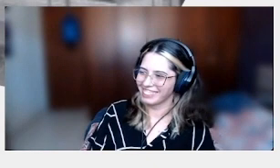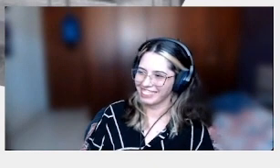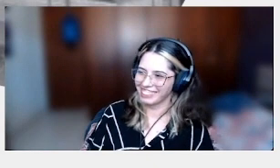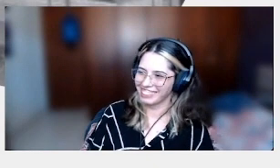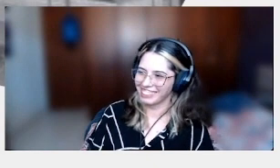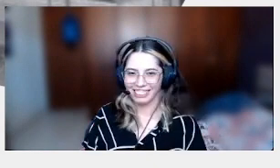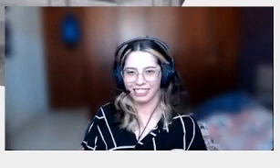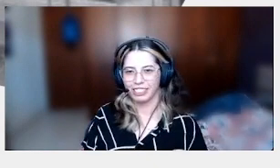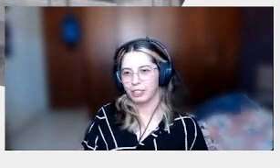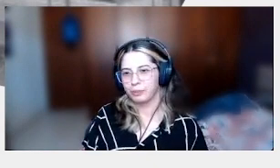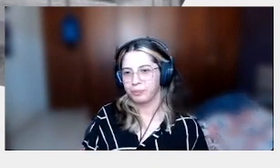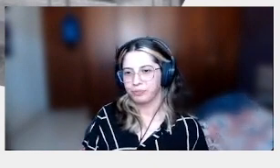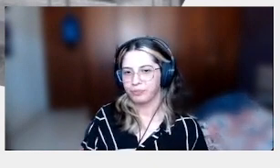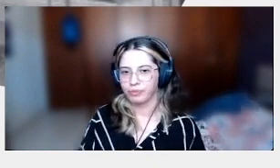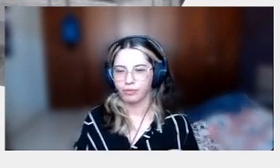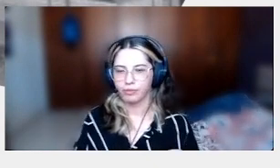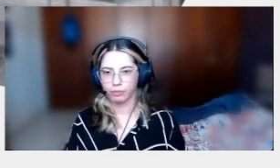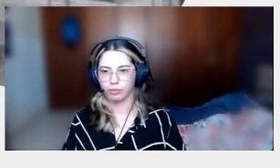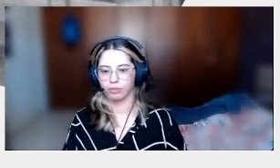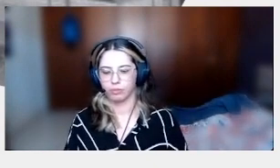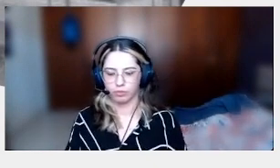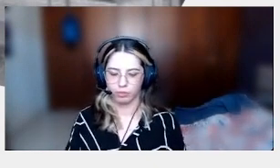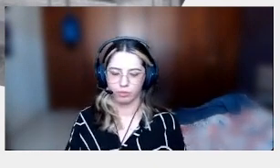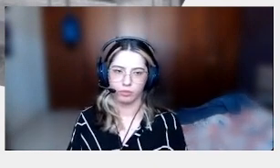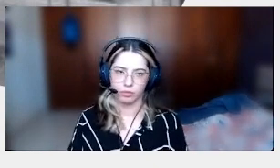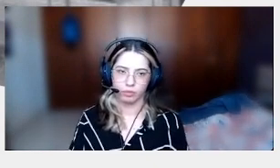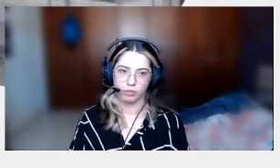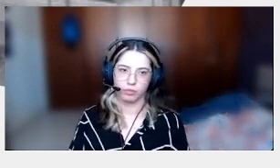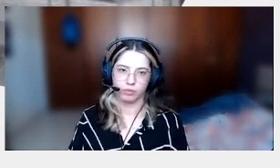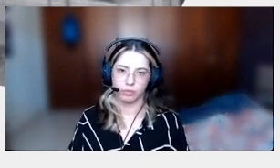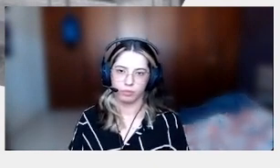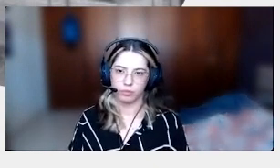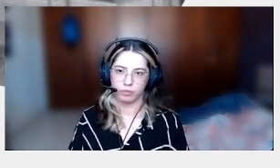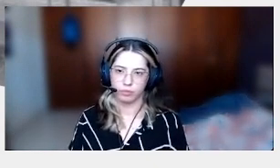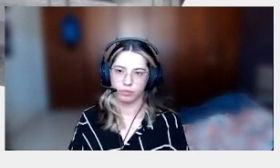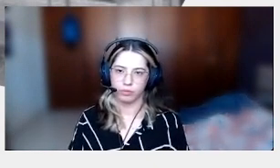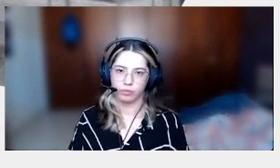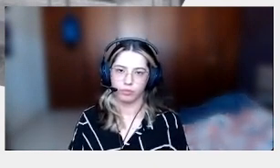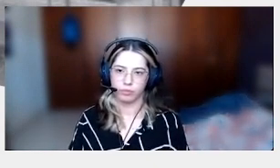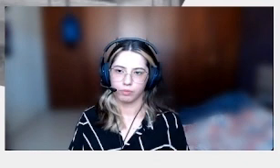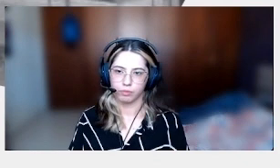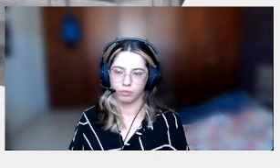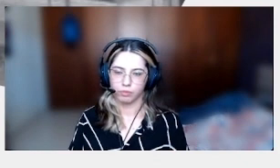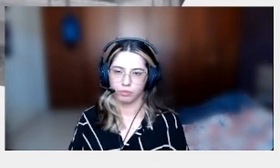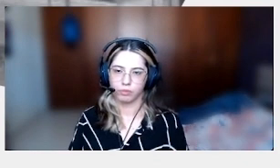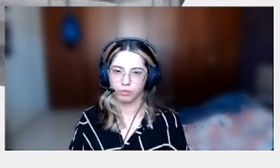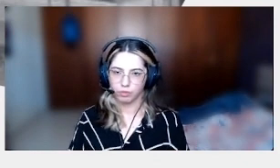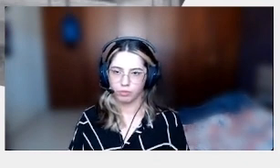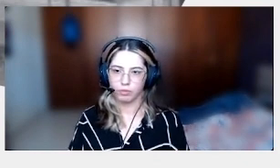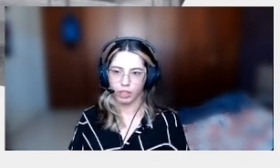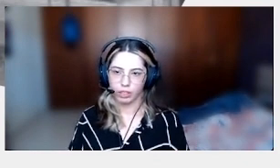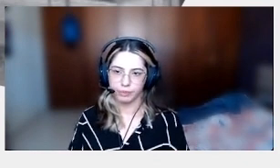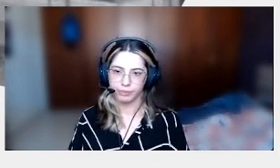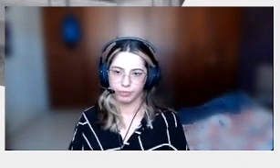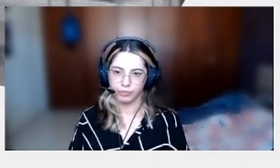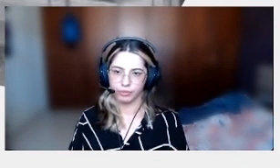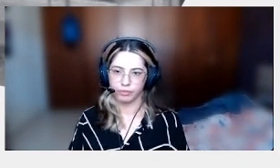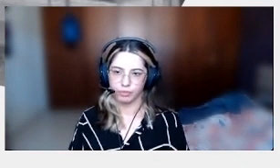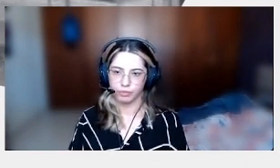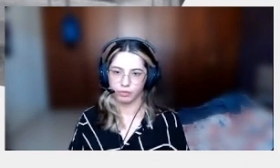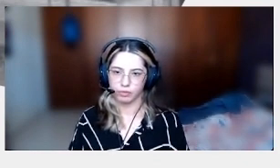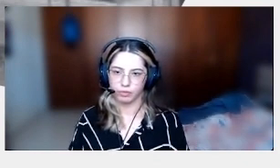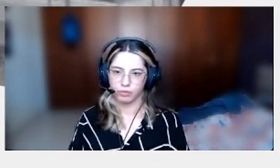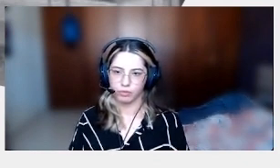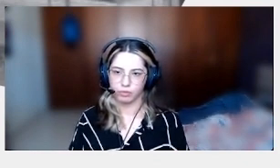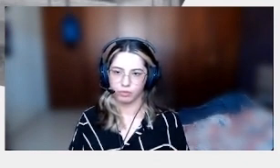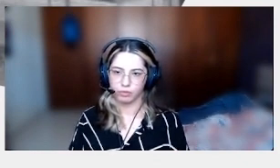Eu vou apresentar o segundo artigo, que é o que a gente pesquisou. Ele chama Análise de Desempenho de Vigas em Madeira Laminada Colada de Paricá. Aí tem o nome